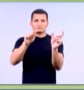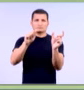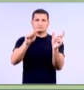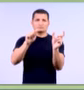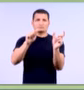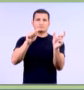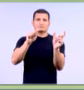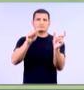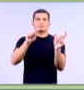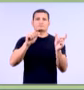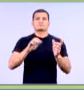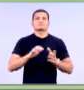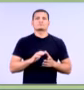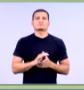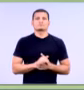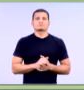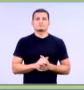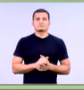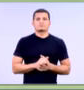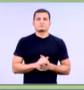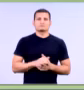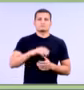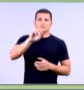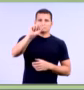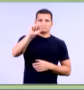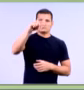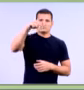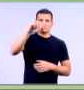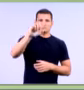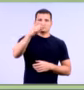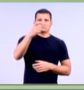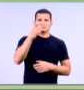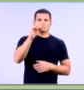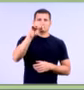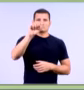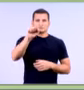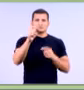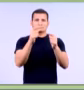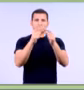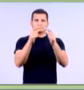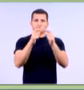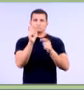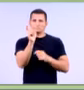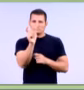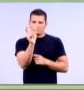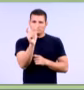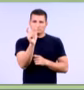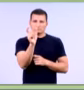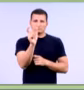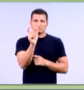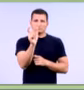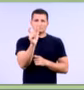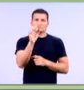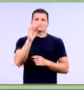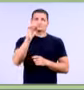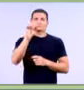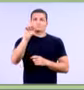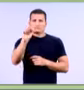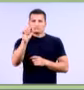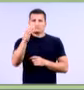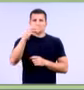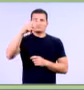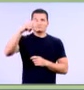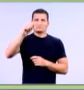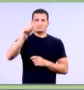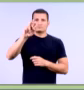da consultoria jurídica. Anexos concordam com a palavra que ele se refere, os